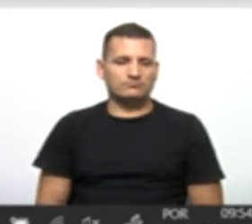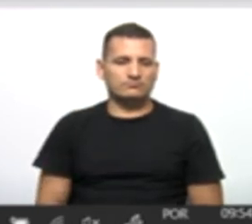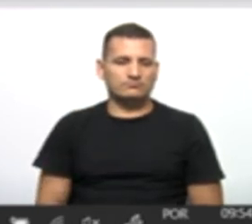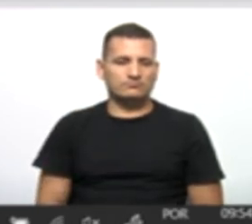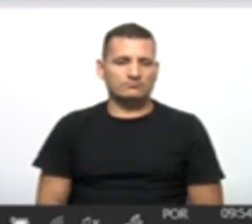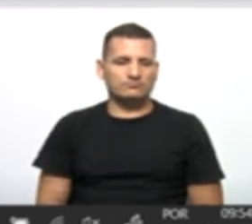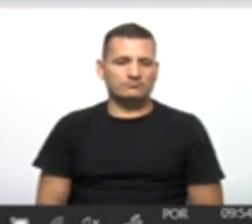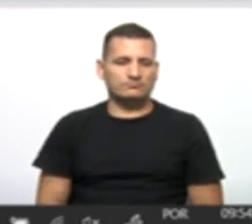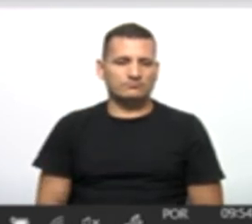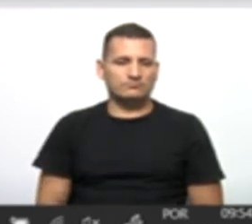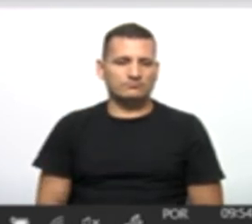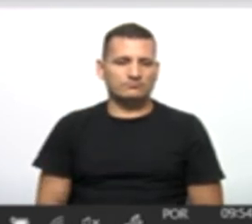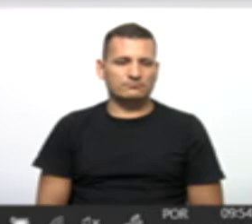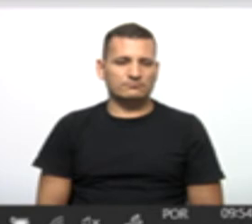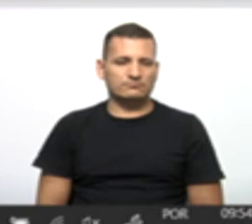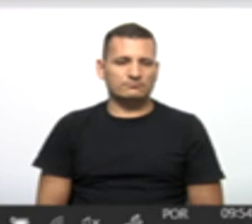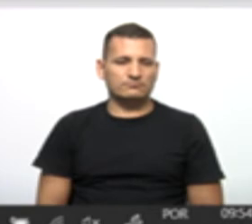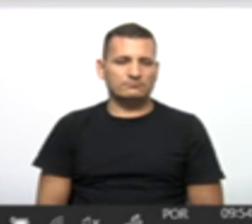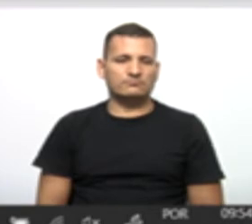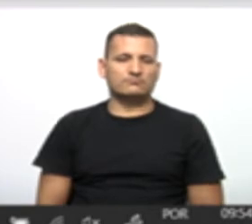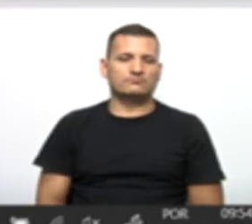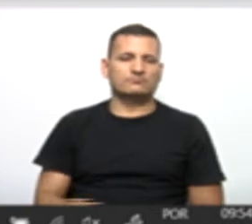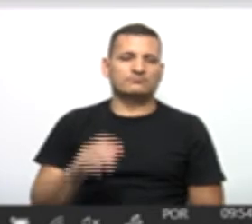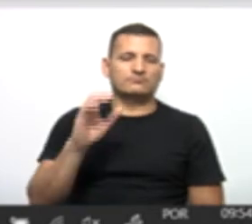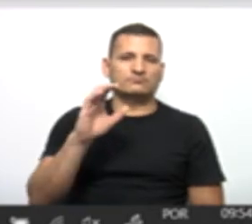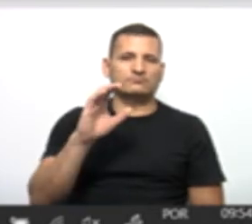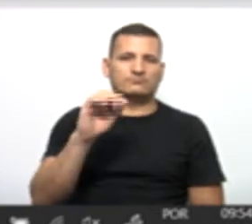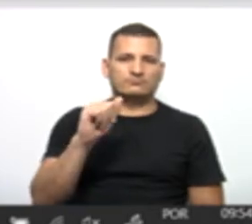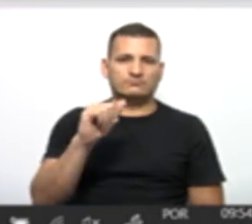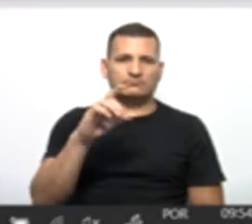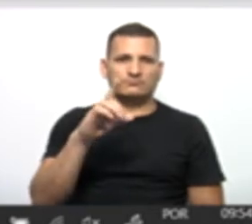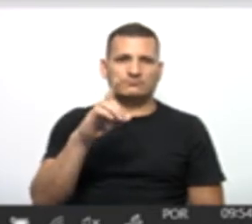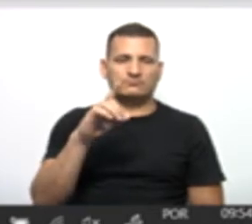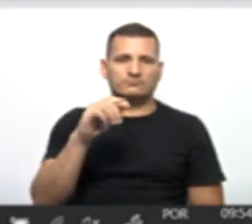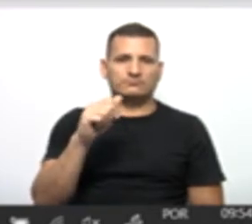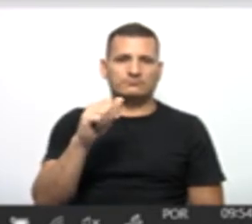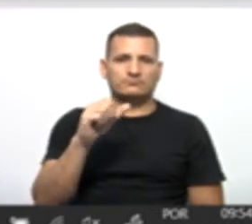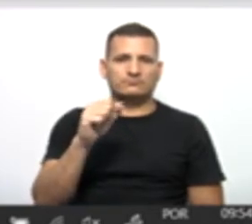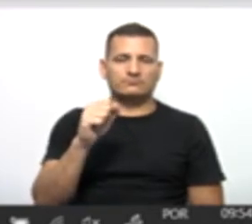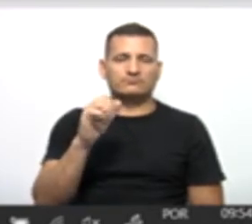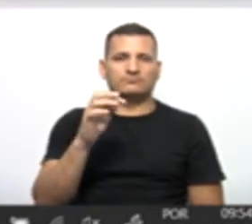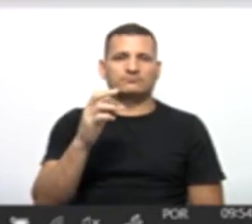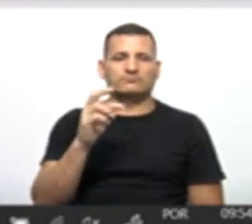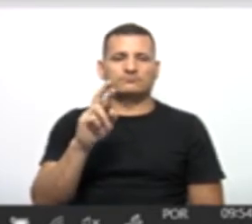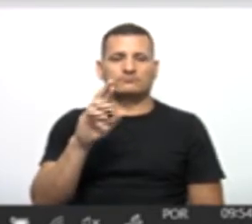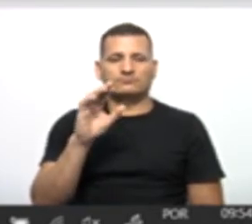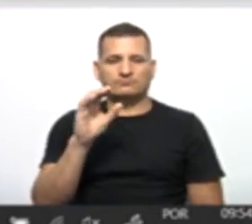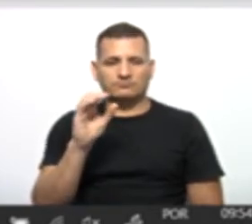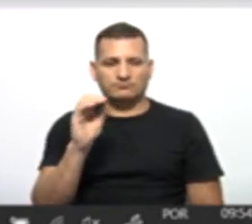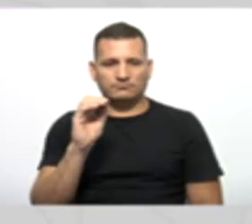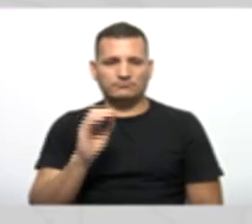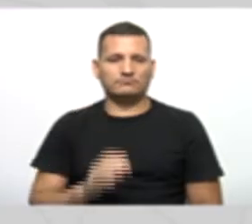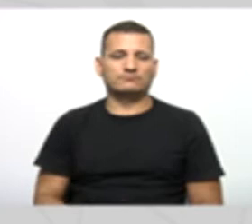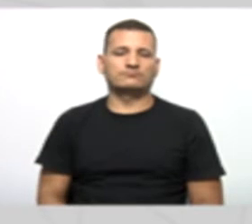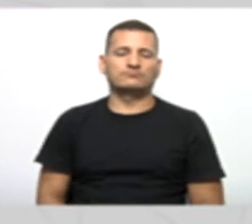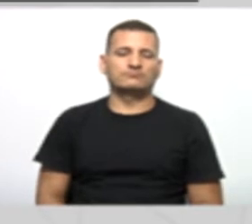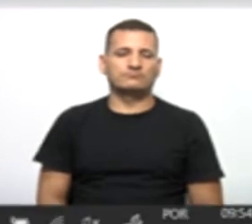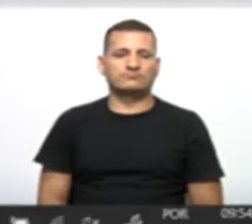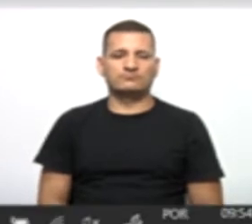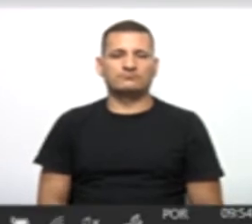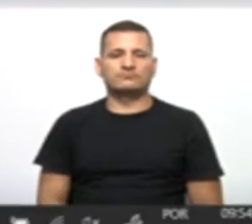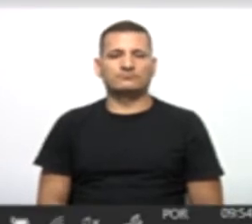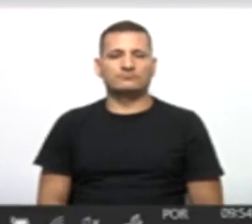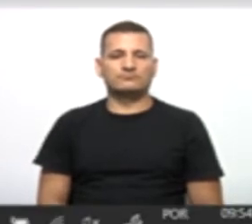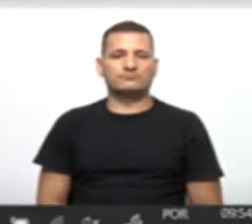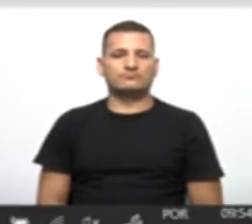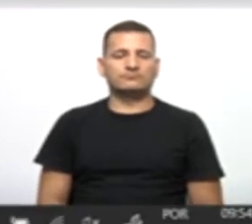está aqui a nossa tabela cadastro, que nós acabamos de fazer, ok? Então eu vou fazer a correção desse exercício